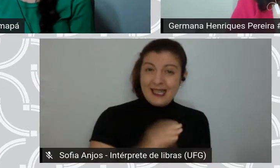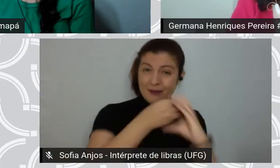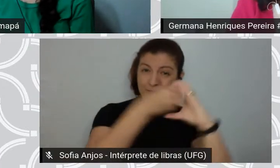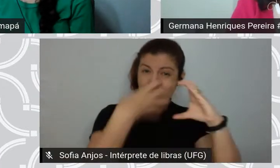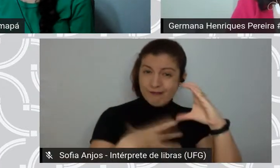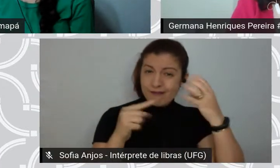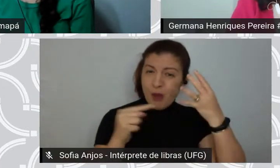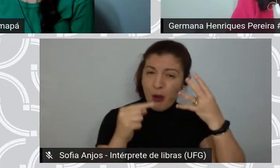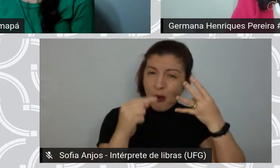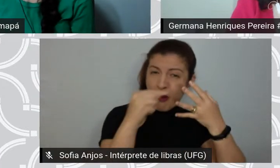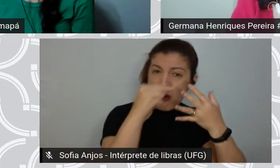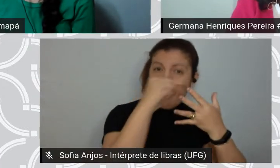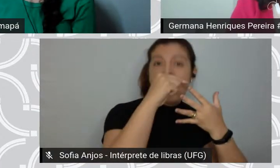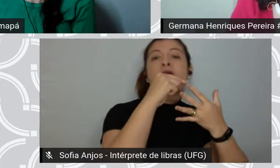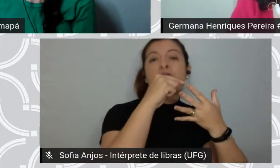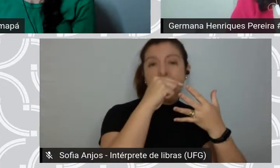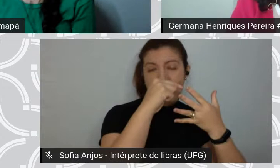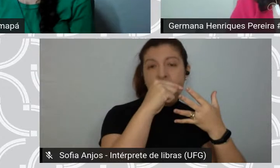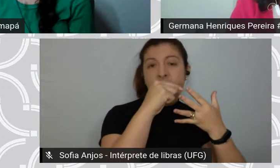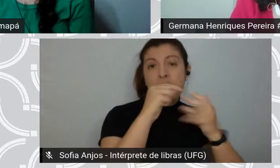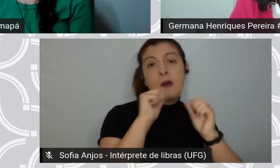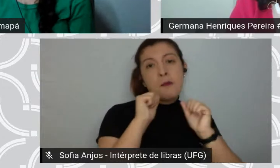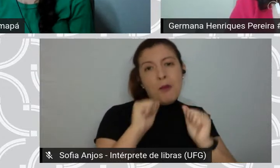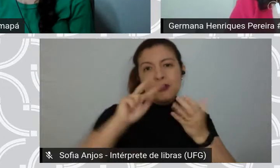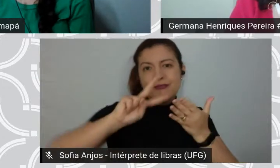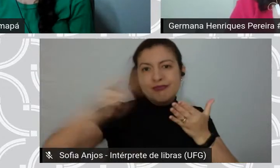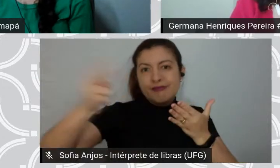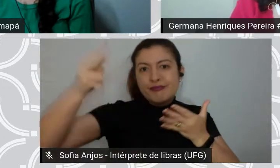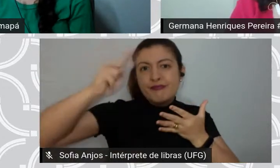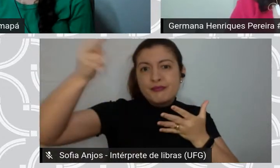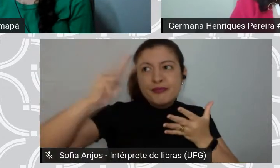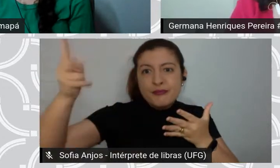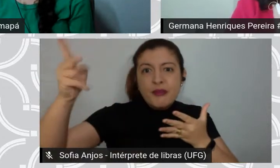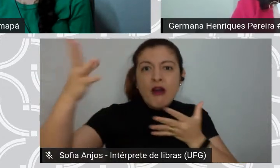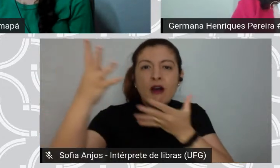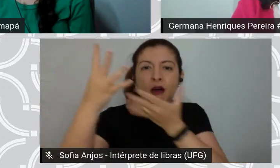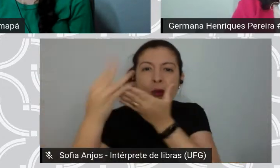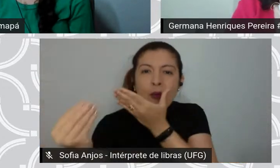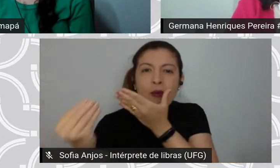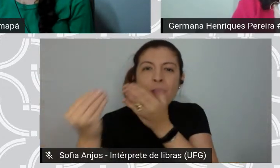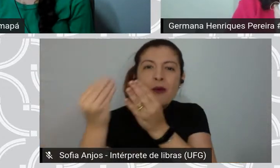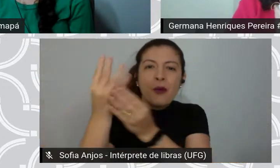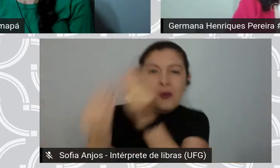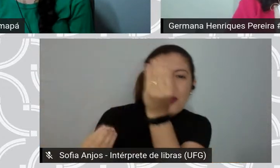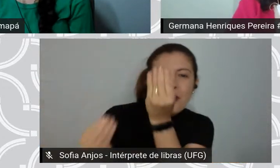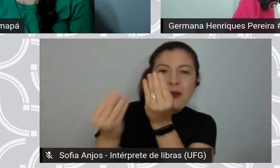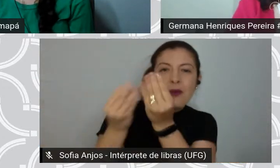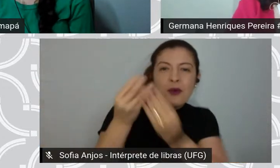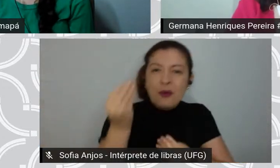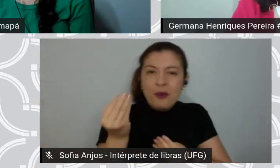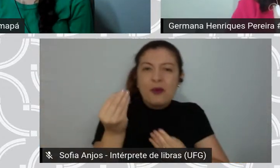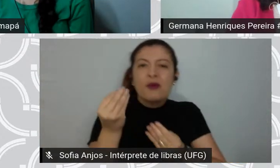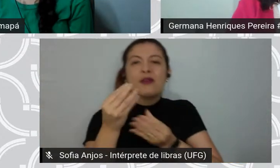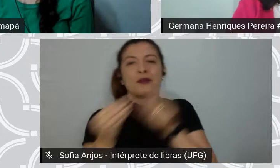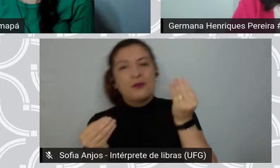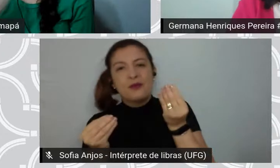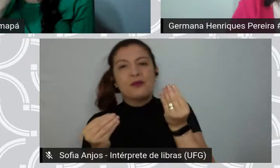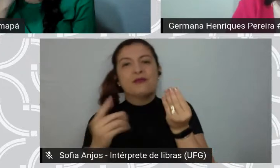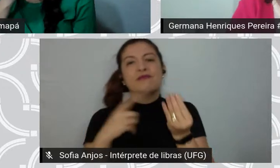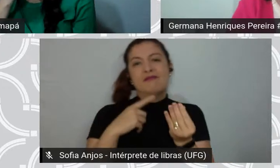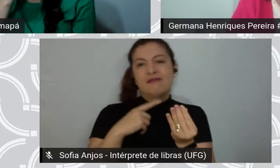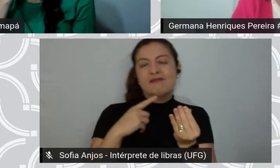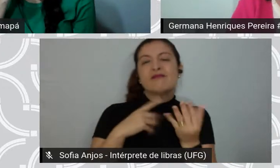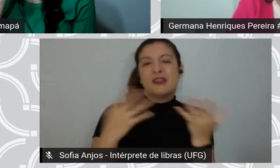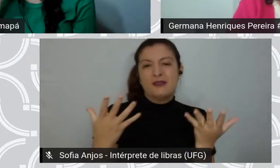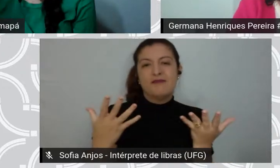está presente nos movimentos de avanços e recuos dos sistemas literários, dos centros para as margens e das margens para os